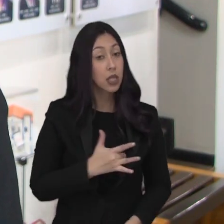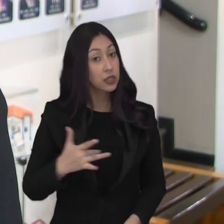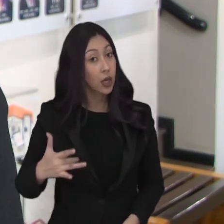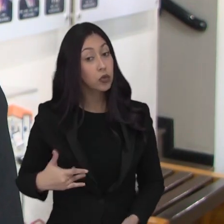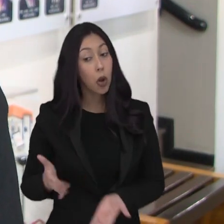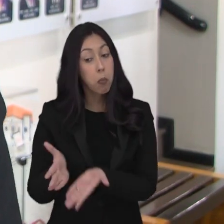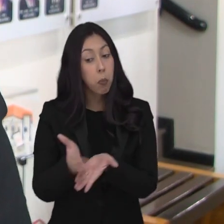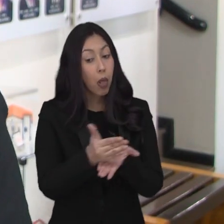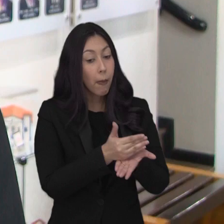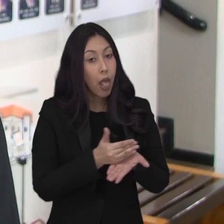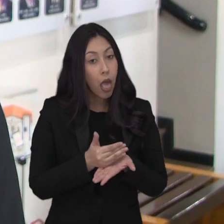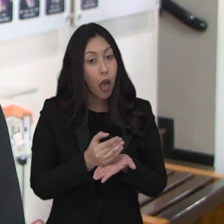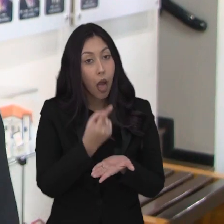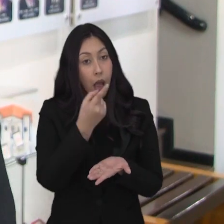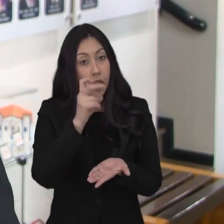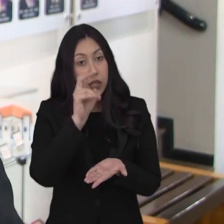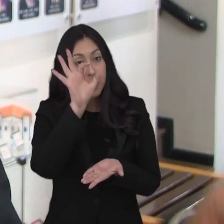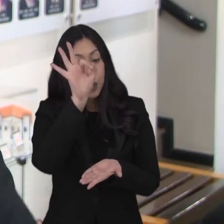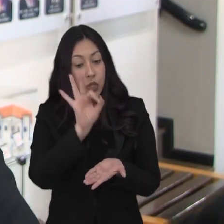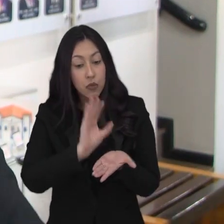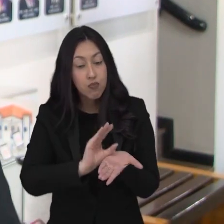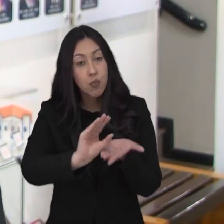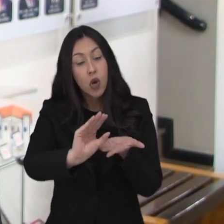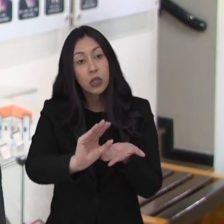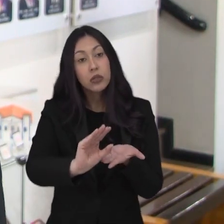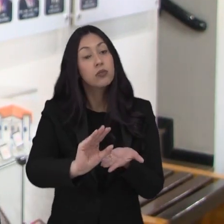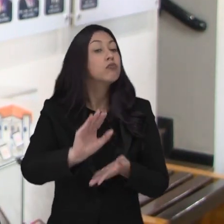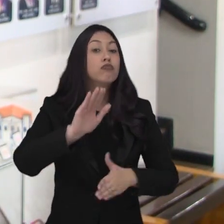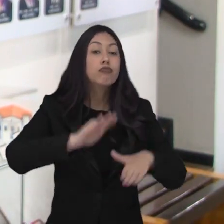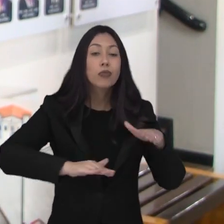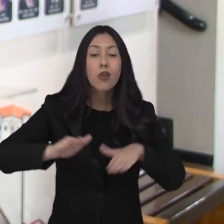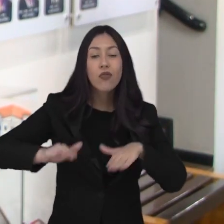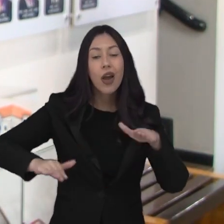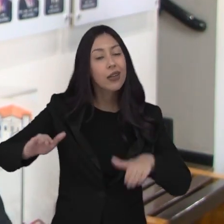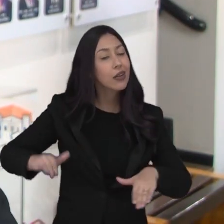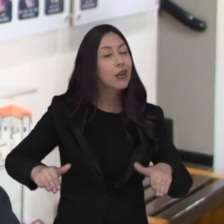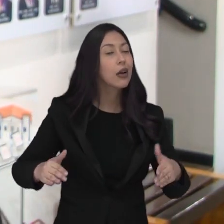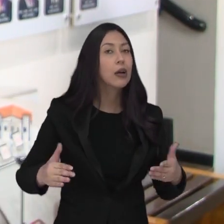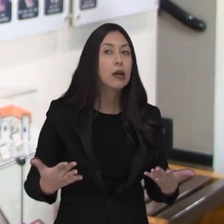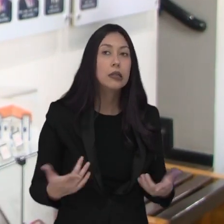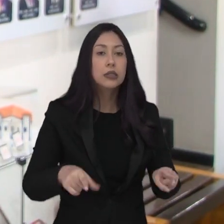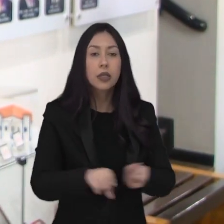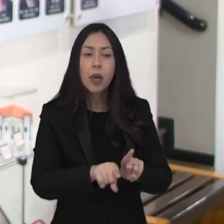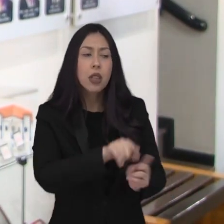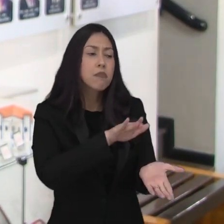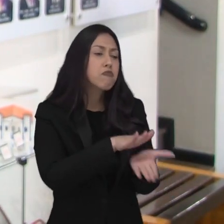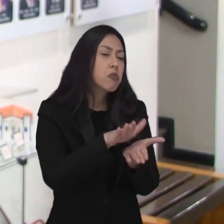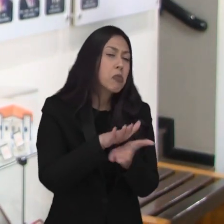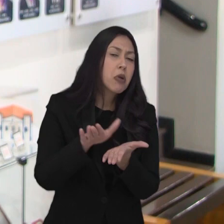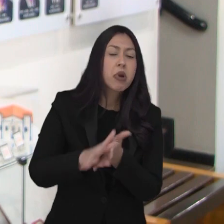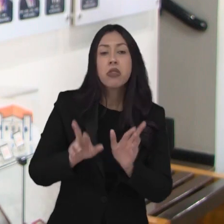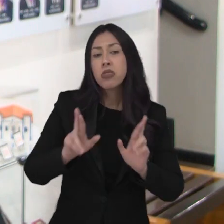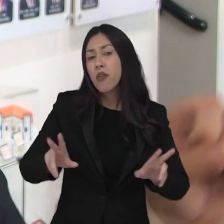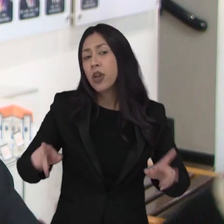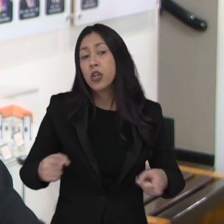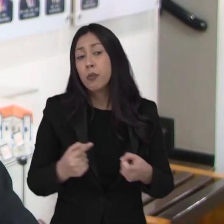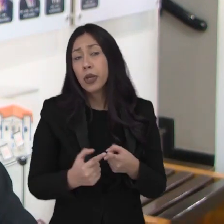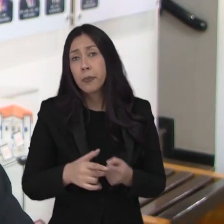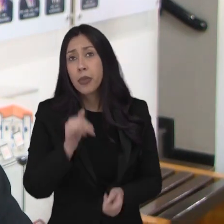saúde já tem um patamar de 15%. Esses valores variam a partir de entes federativos e também os gastos são distintos, porque, por exemplo, a